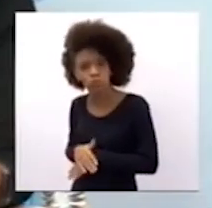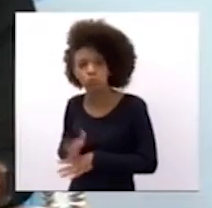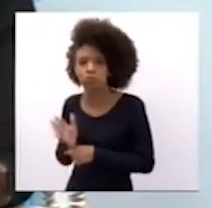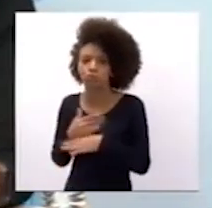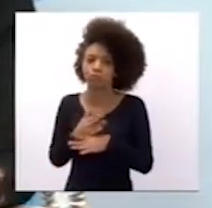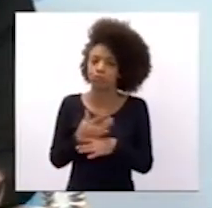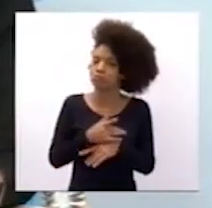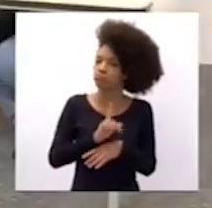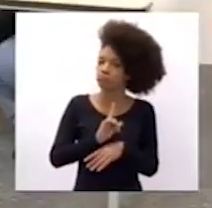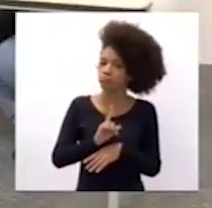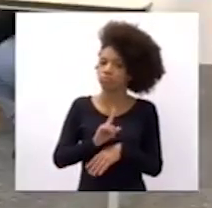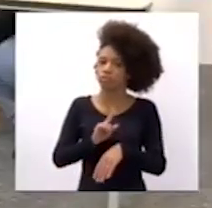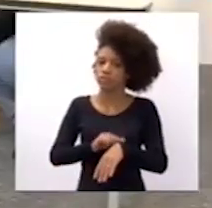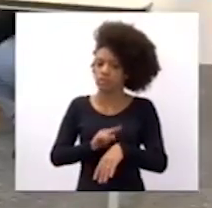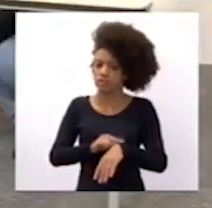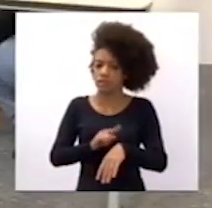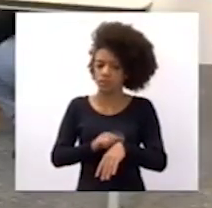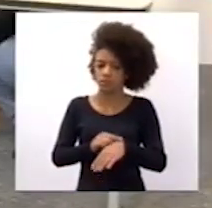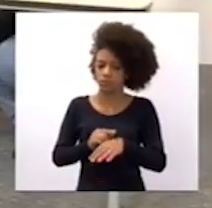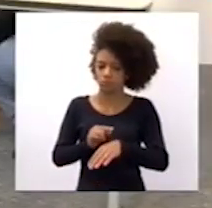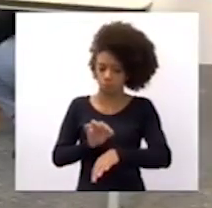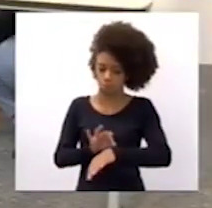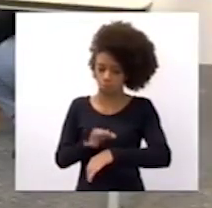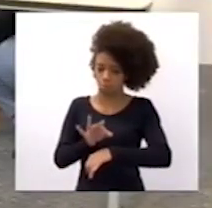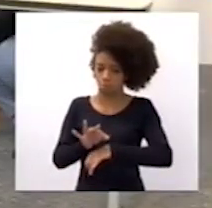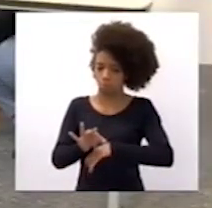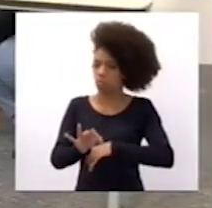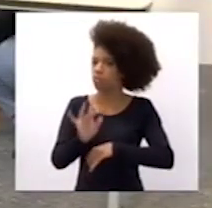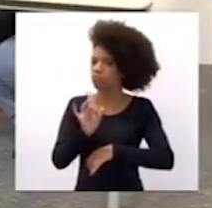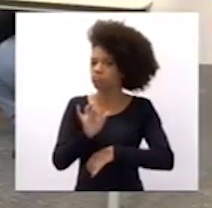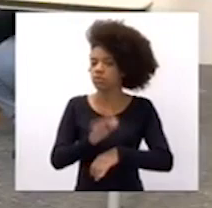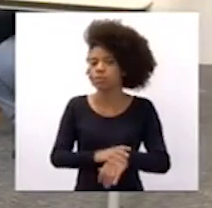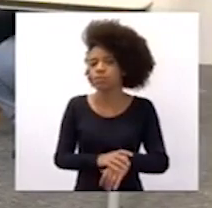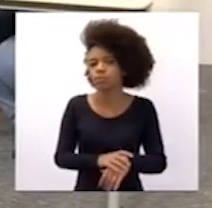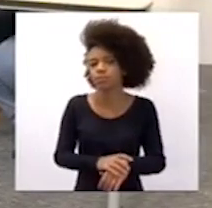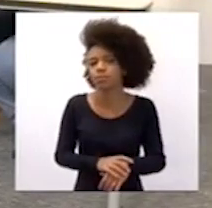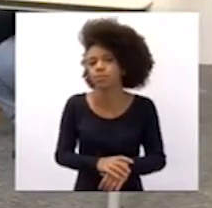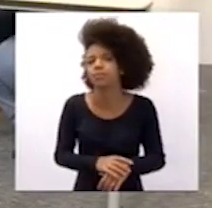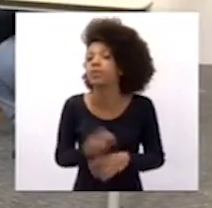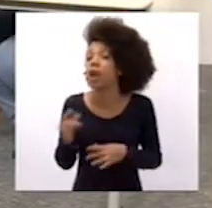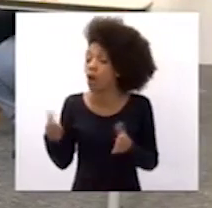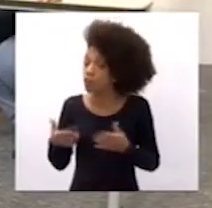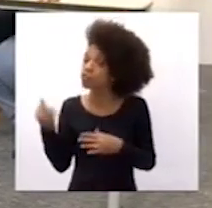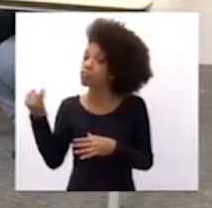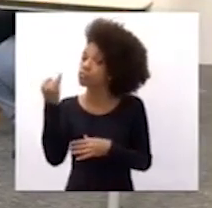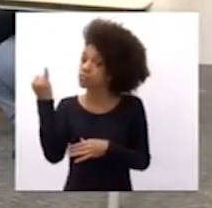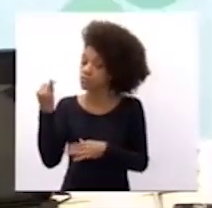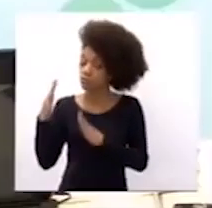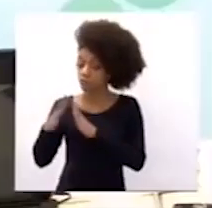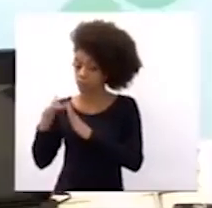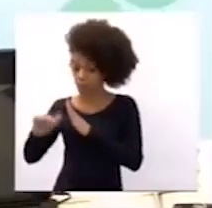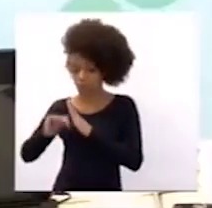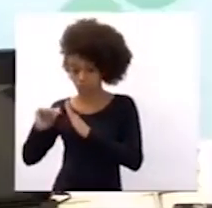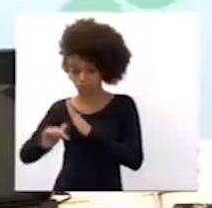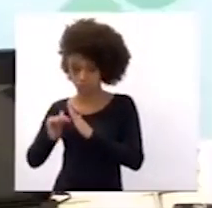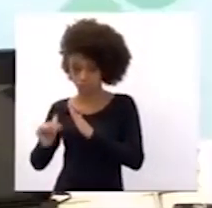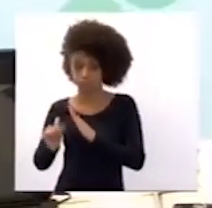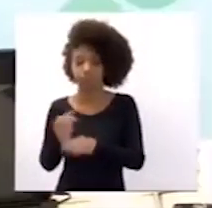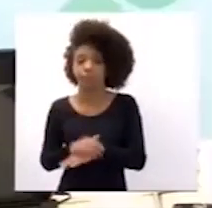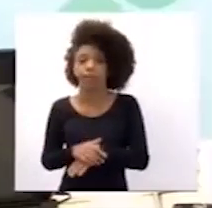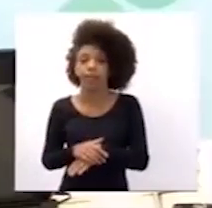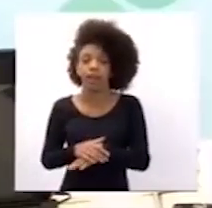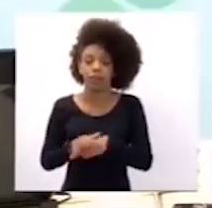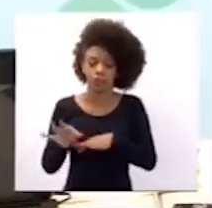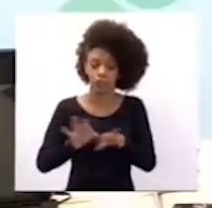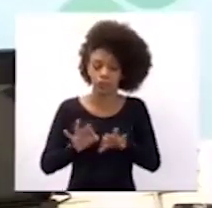perca. Essa dimensão do tempo, hoje, ela é importante, né, por conta do trabalho remoto. Essa organização do tempo,